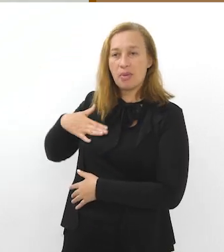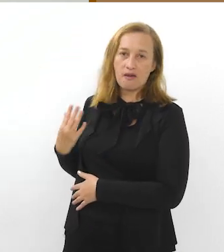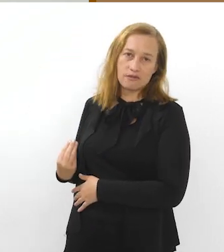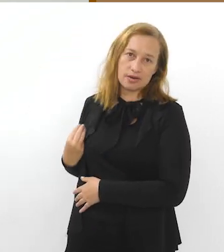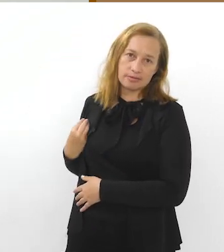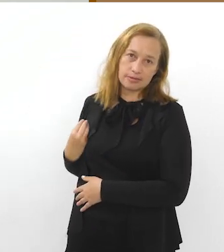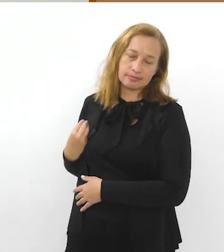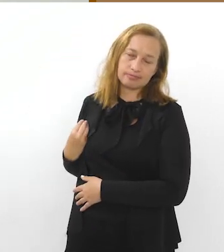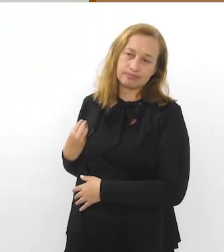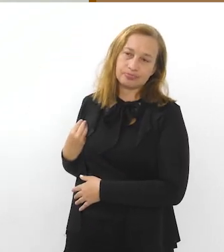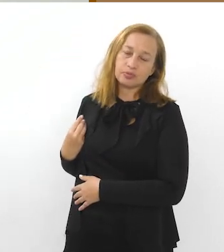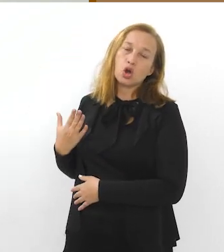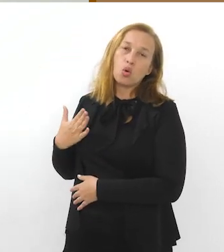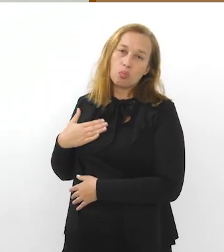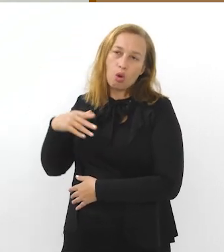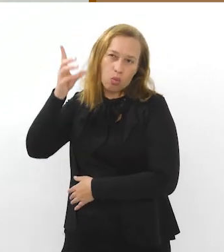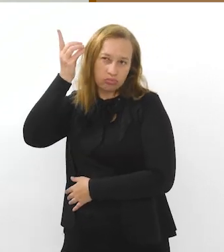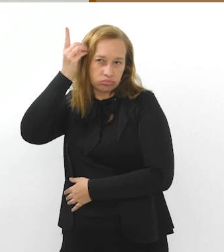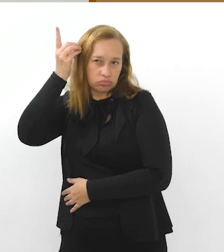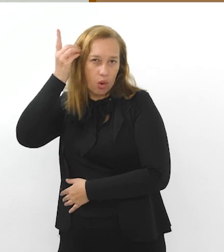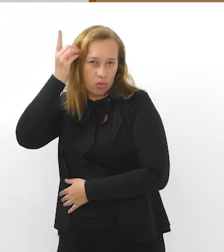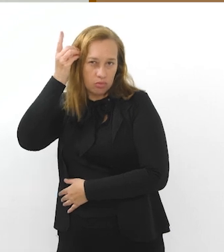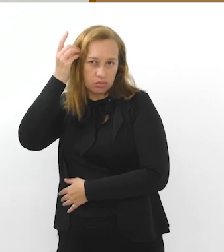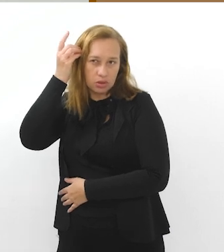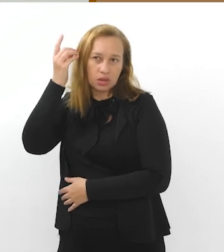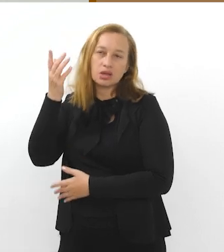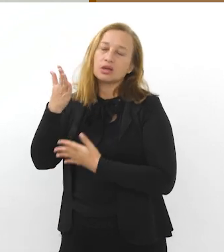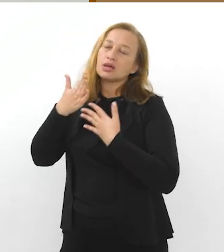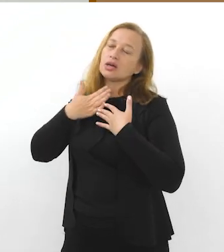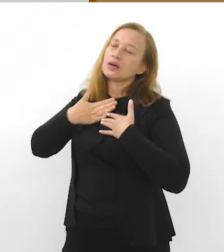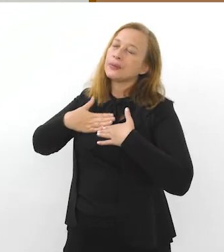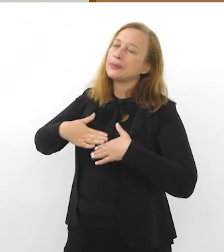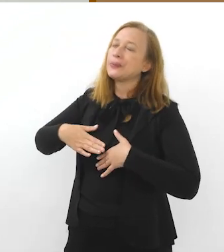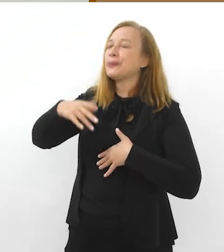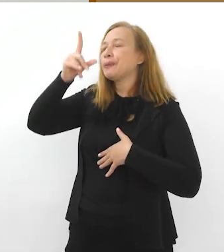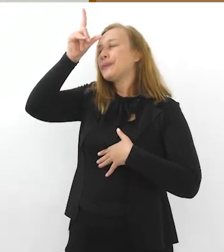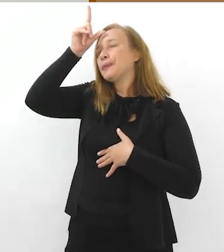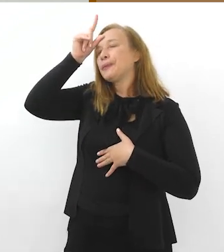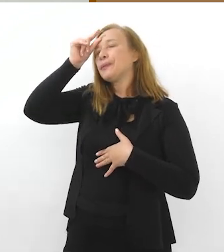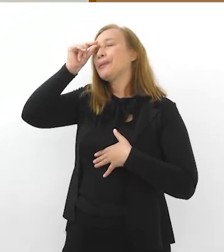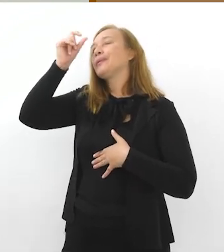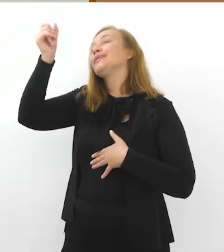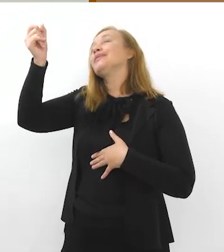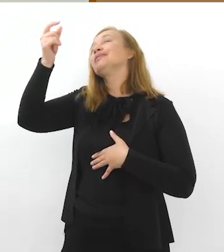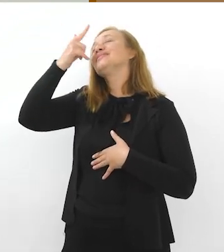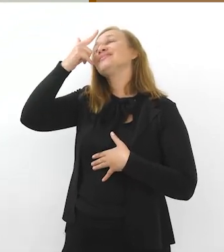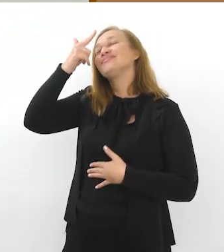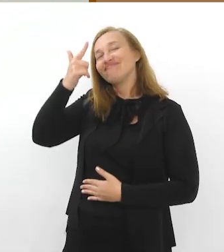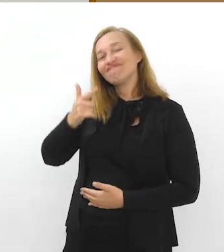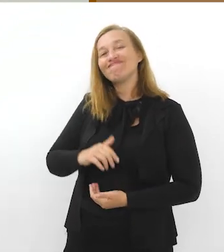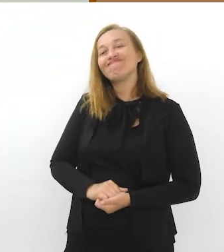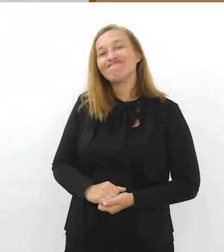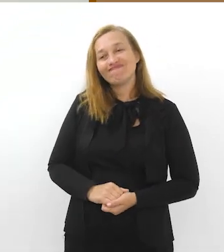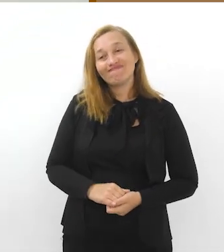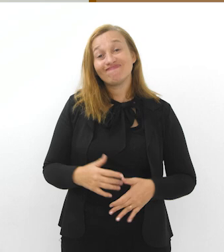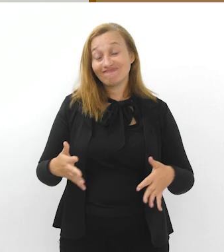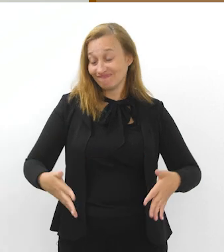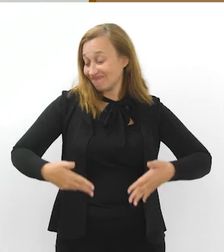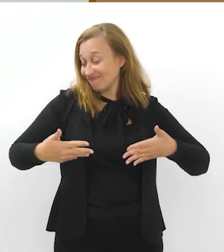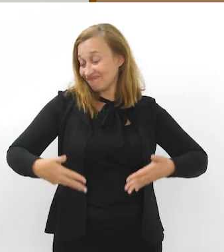Porque o meu dom me assegura assim, tranquilidade, inspiração,